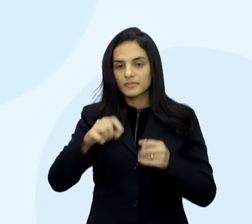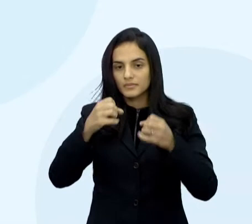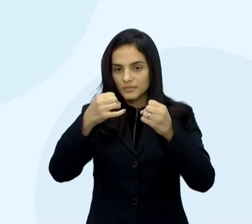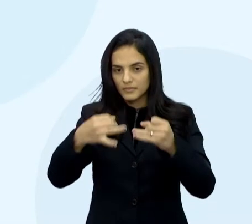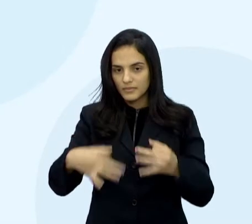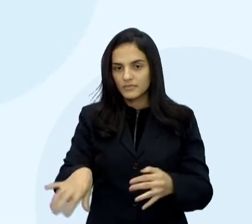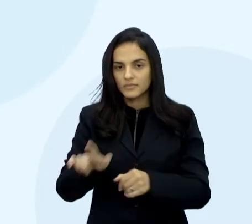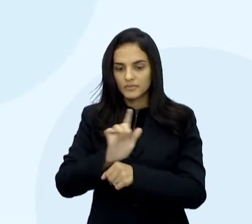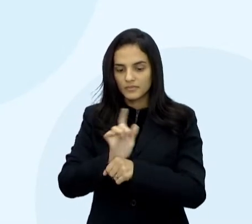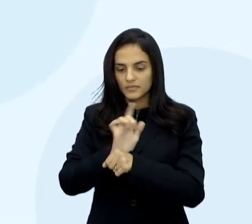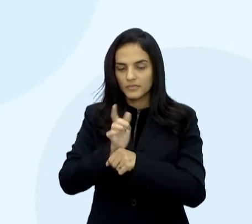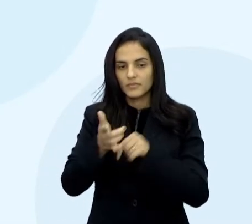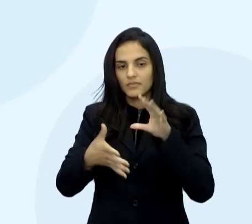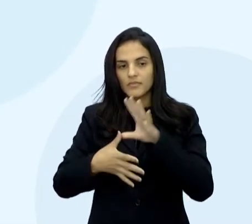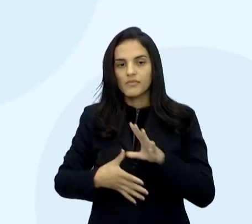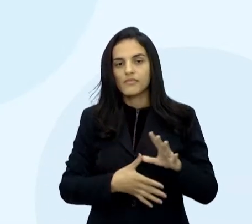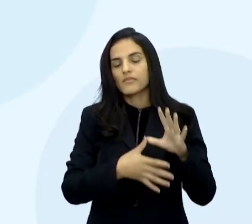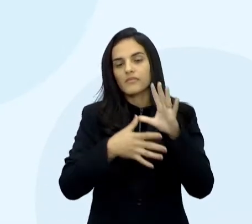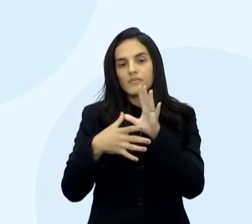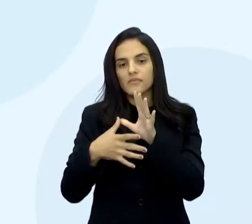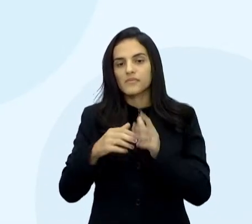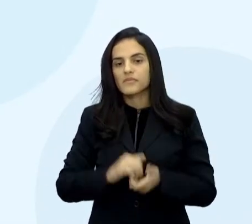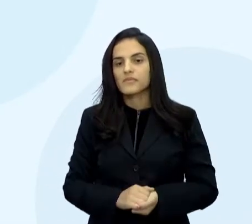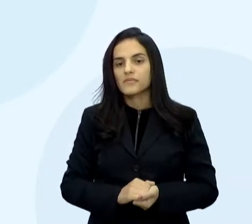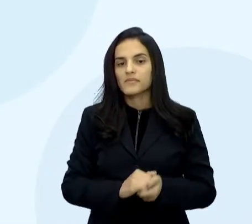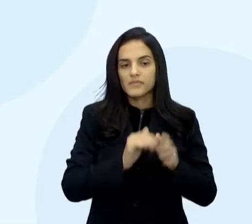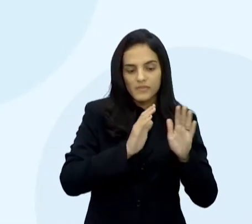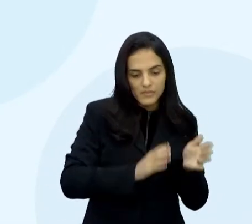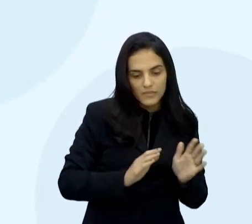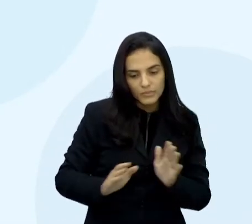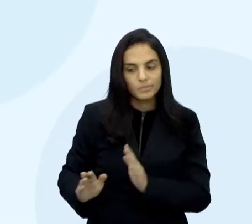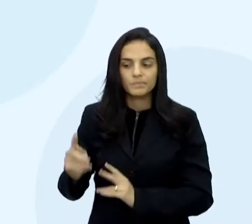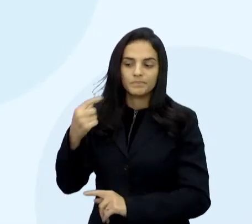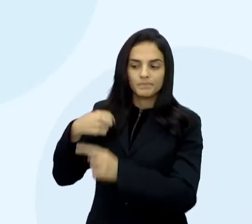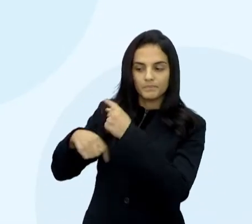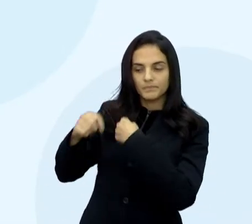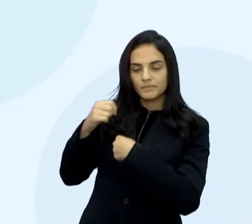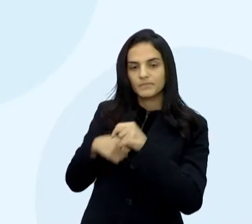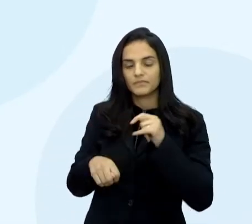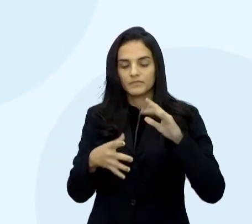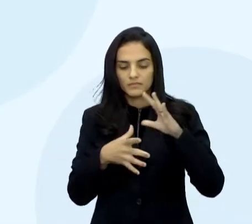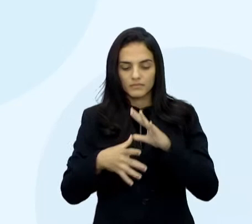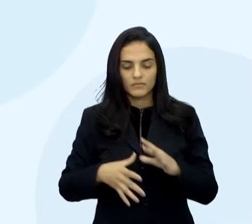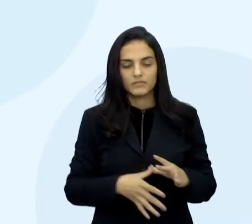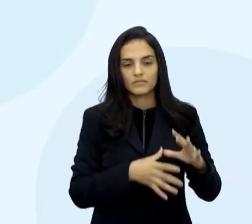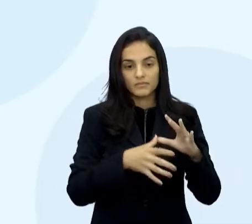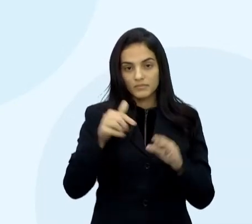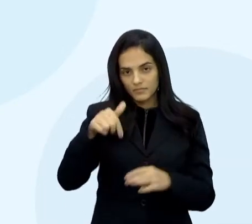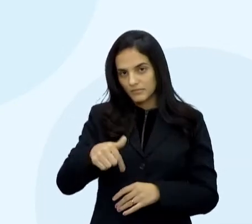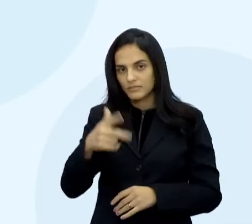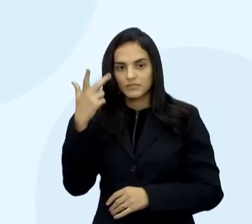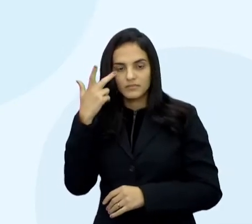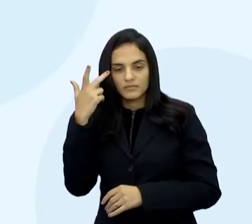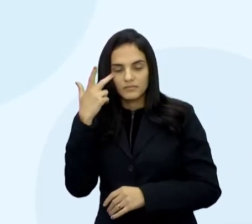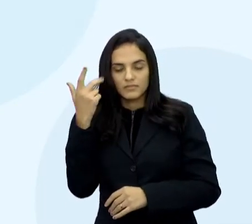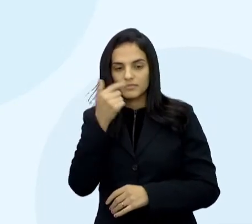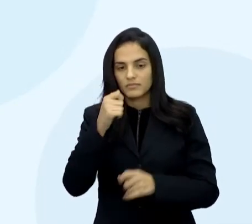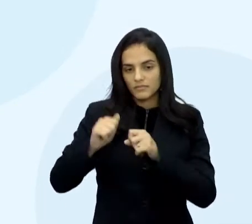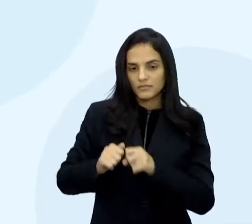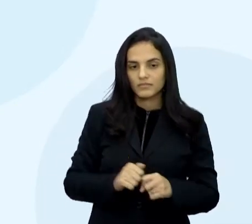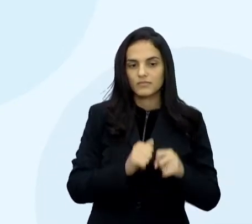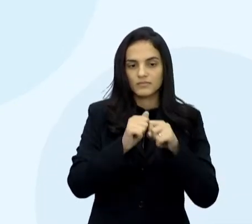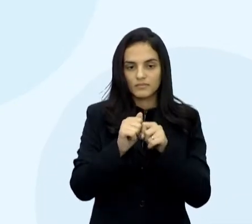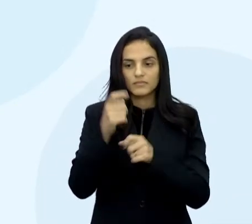a gestão de território, né? Os setores que administram o território, e aqui em São Paulo, quem faz